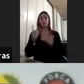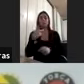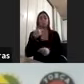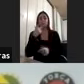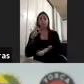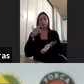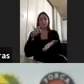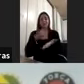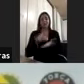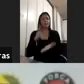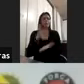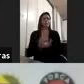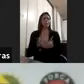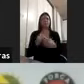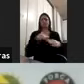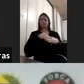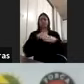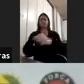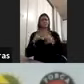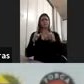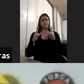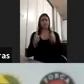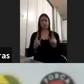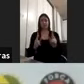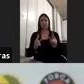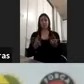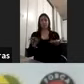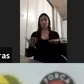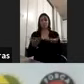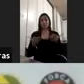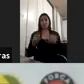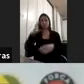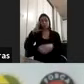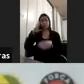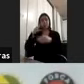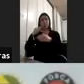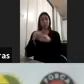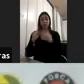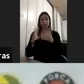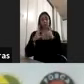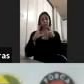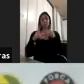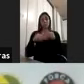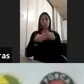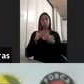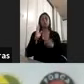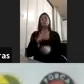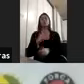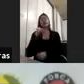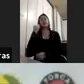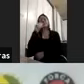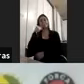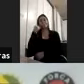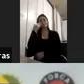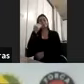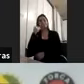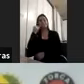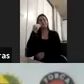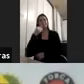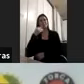aqui hoje, que a audiência toda já ouviu os trabalhadores aqui dizendo ontem, anteontem. Você contou o caso aqui de